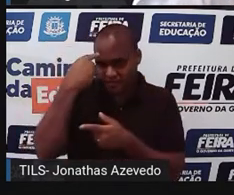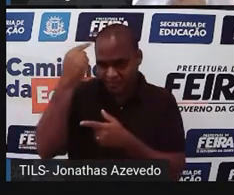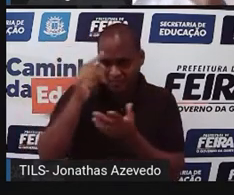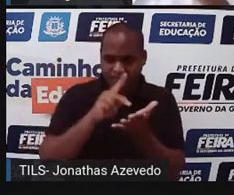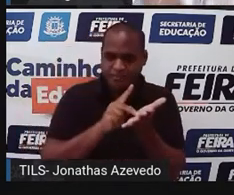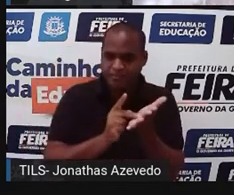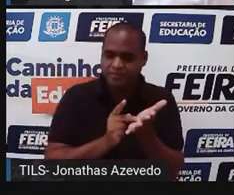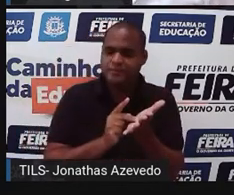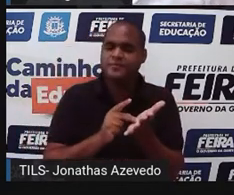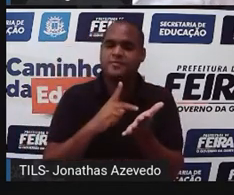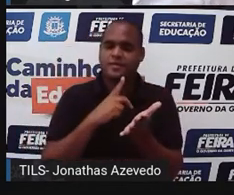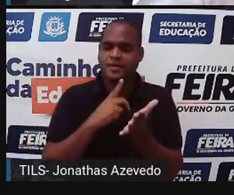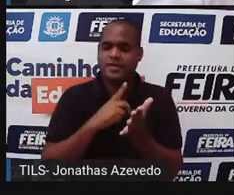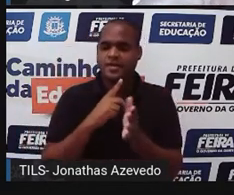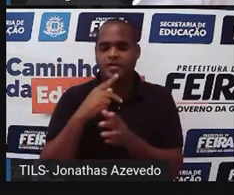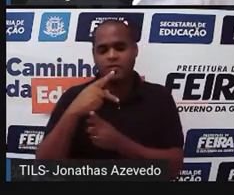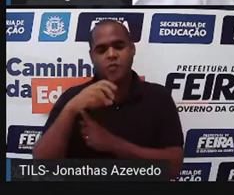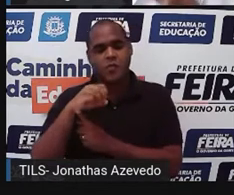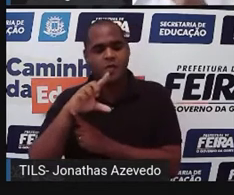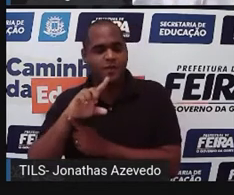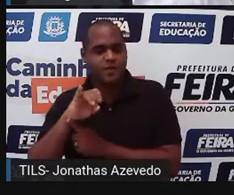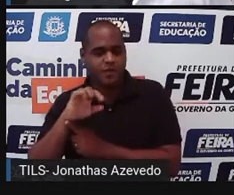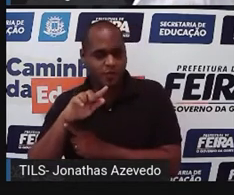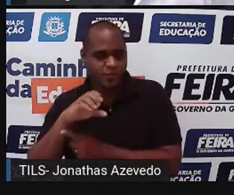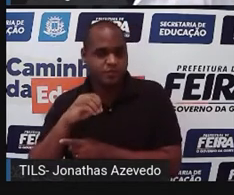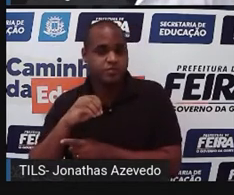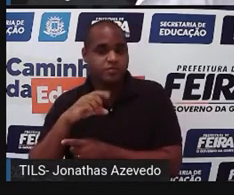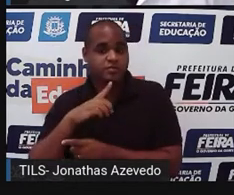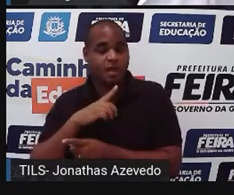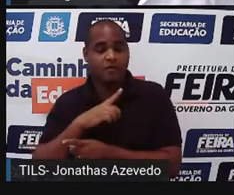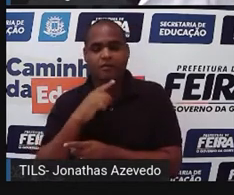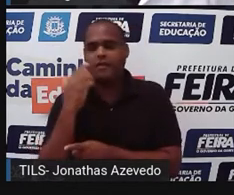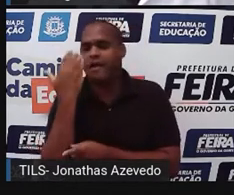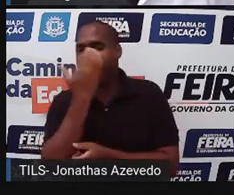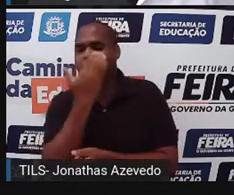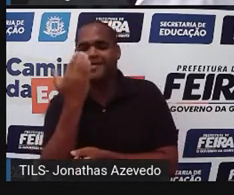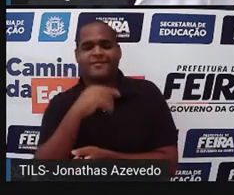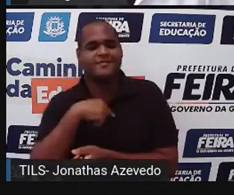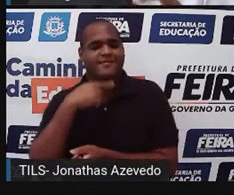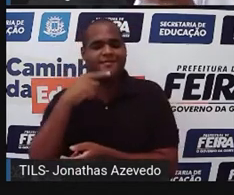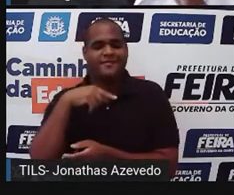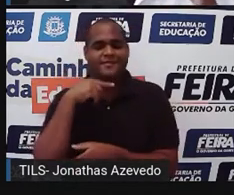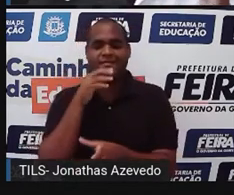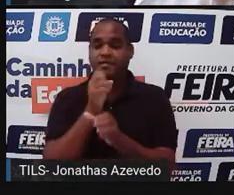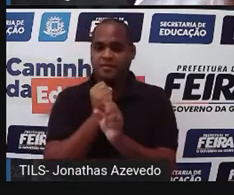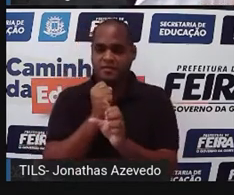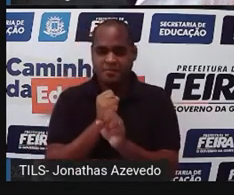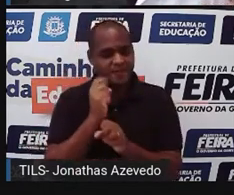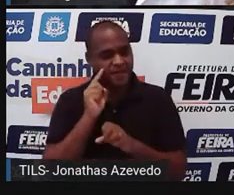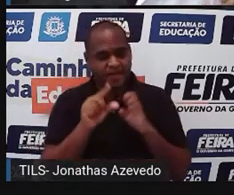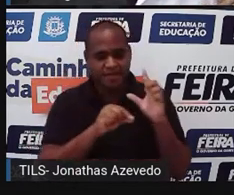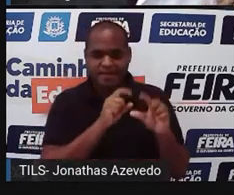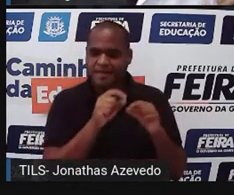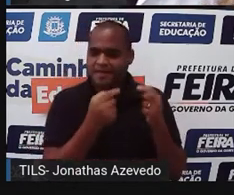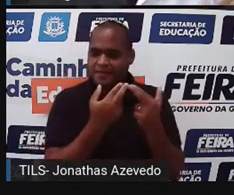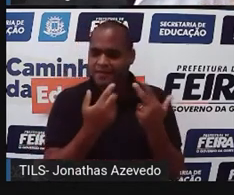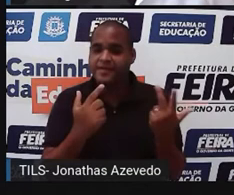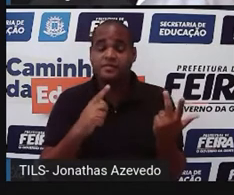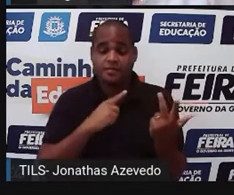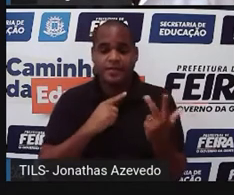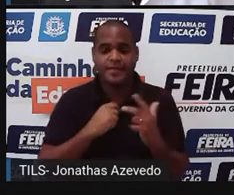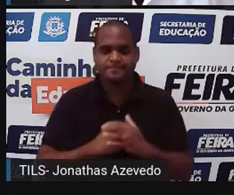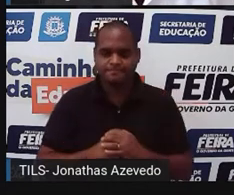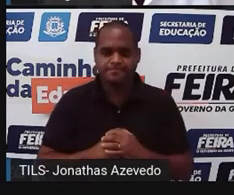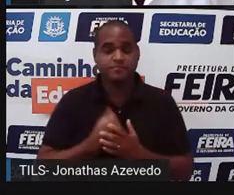geométrica tem um polígono que a gente ainda não viu como calcular a área dele com detalhes tá bom